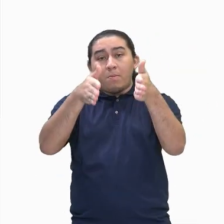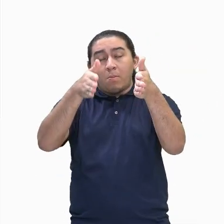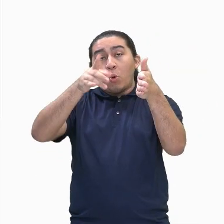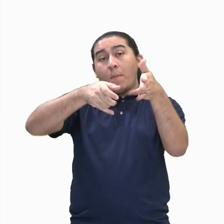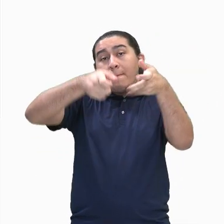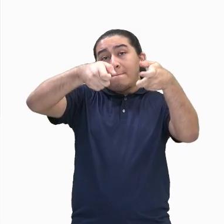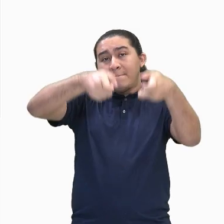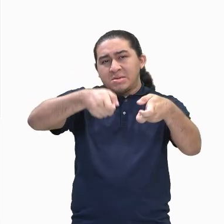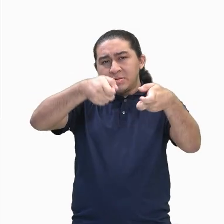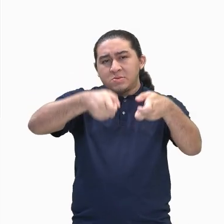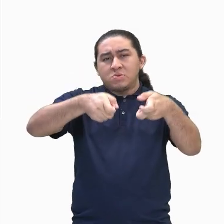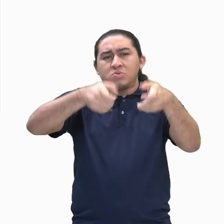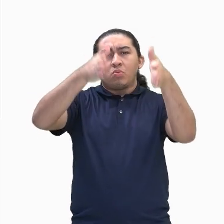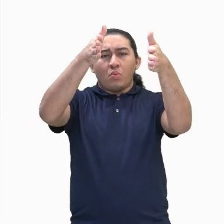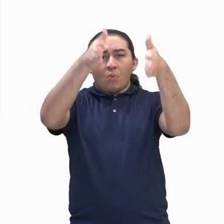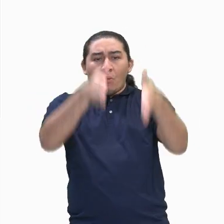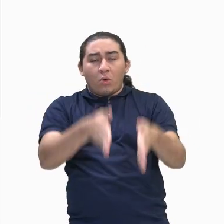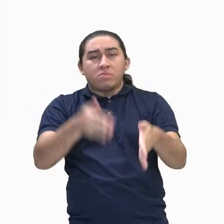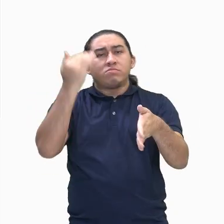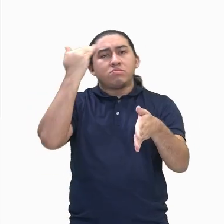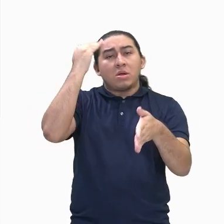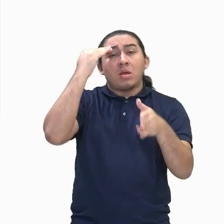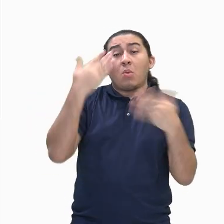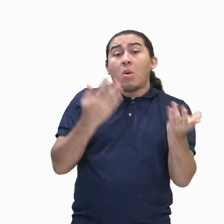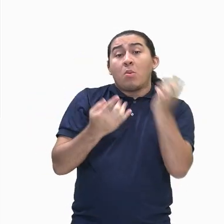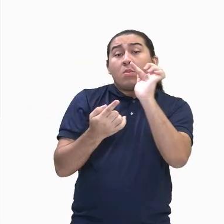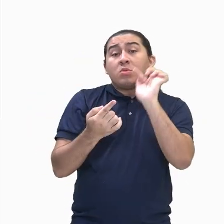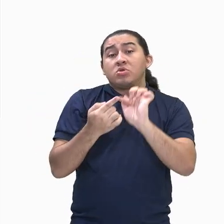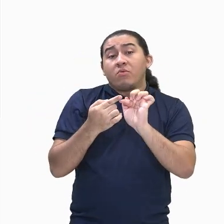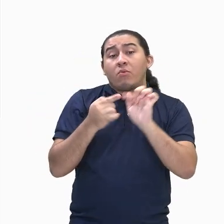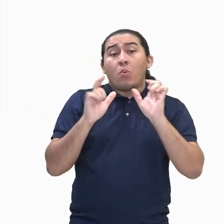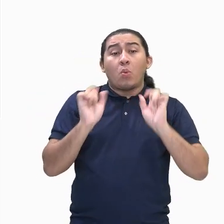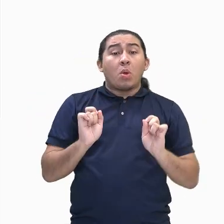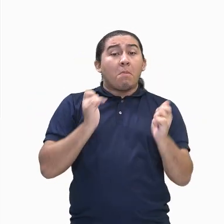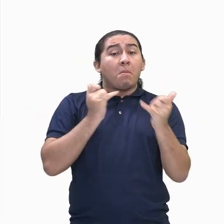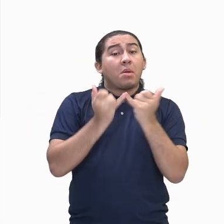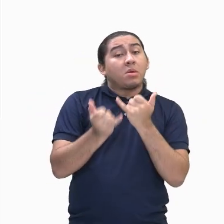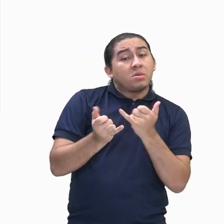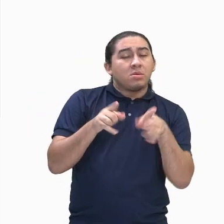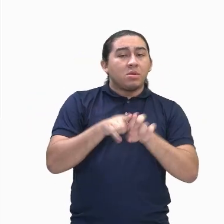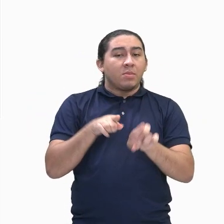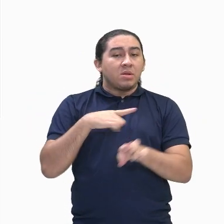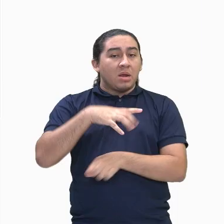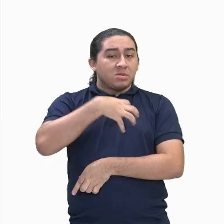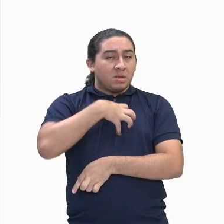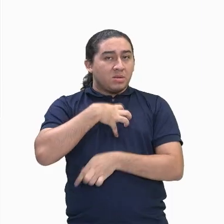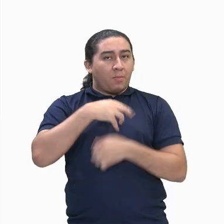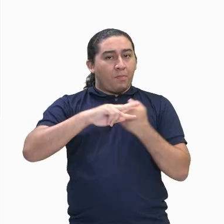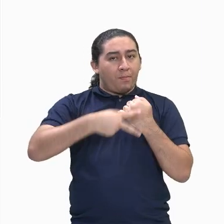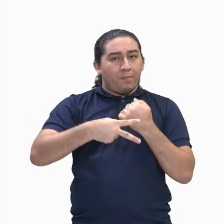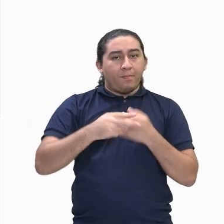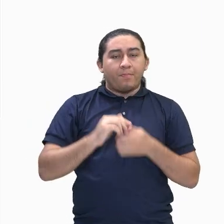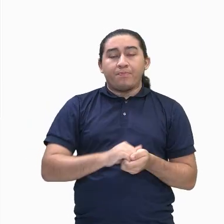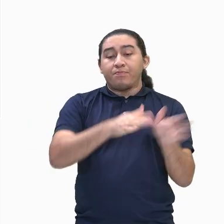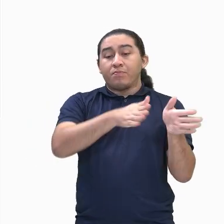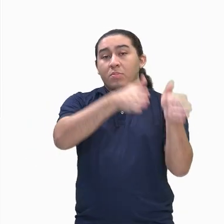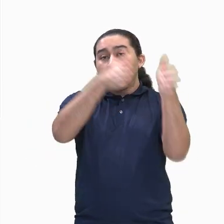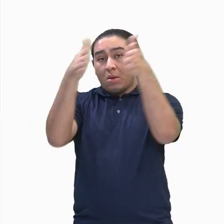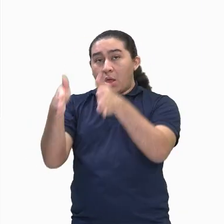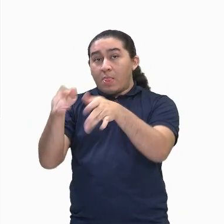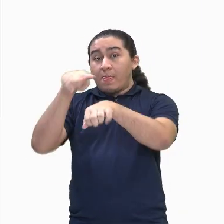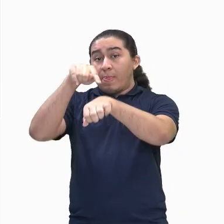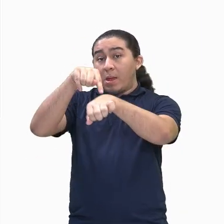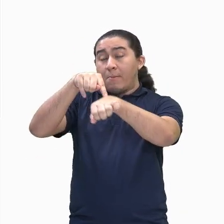é a intenção? O que farei? Isso vai me trazer uma sensação. O tempo é quando eu